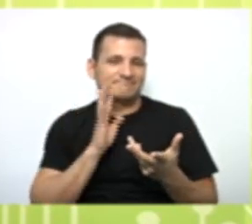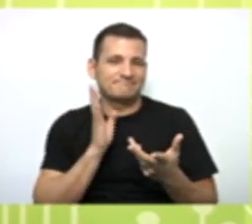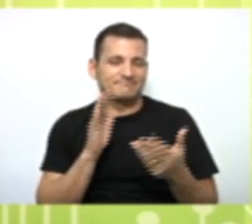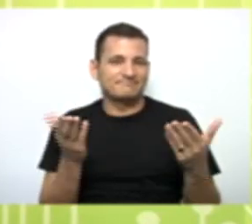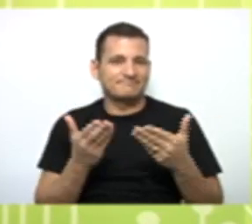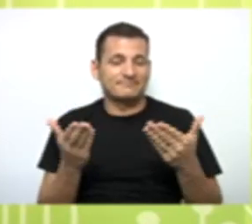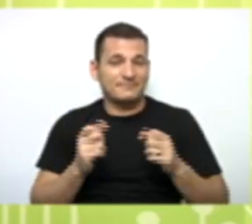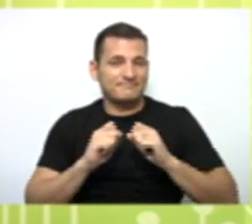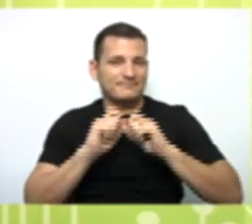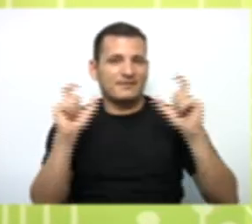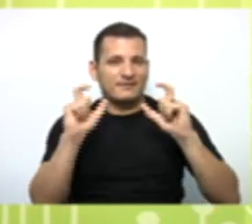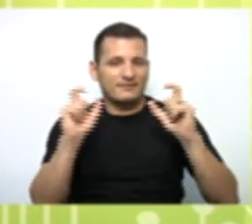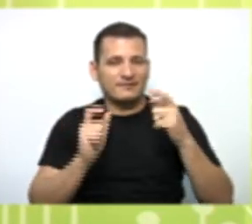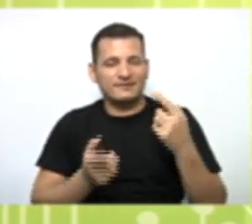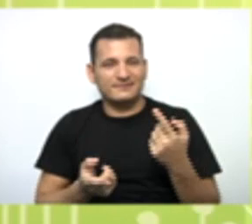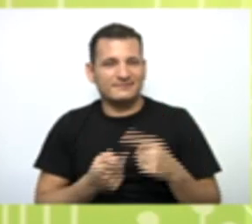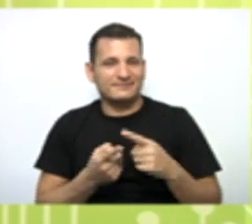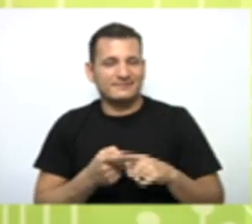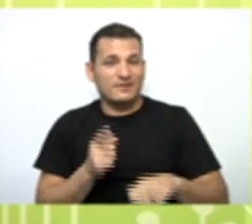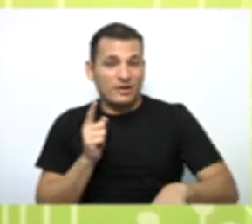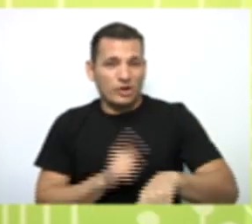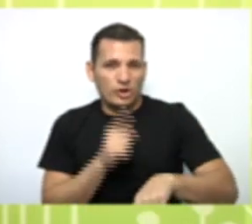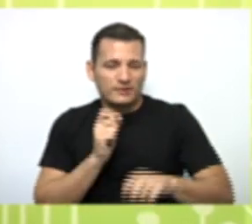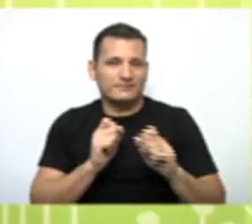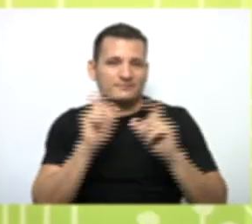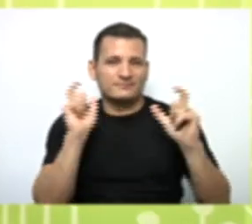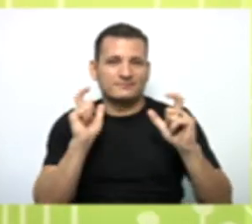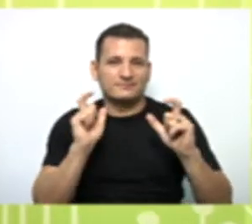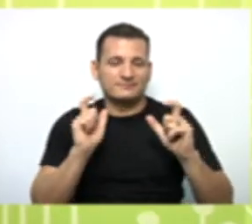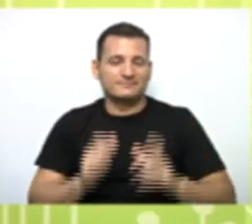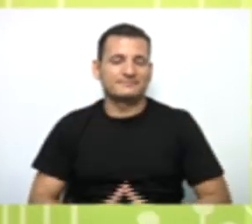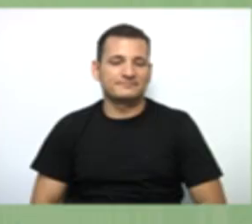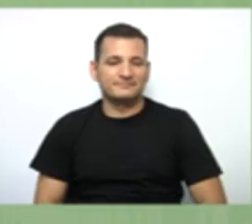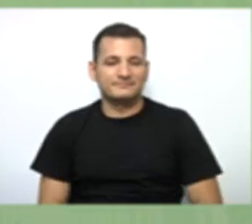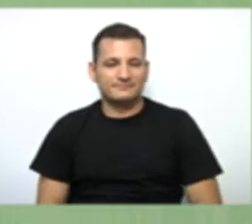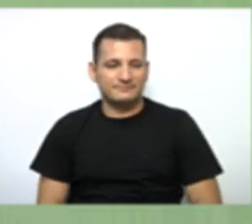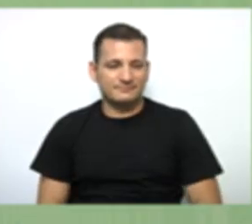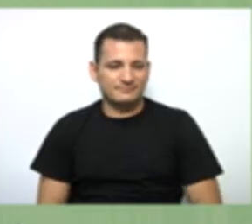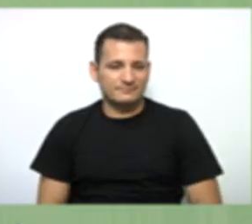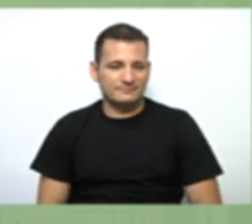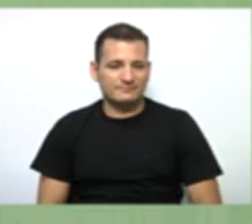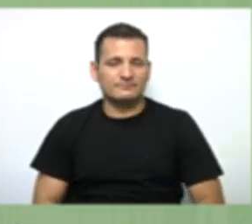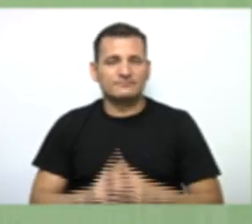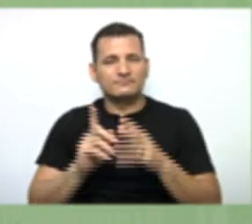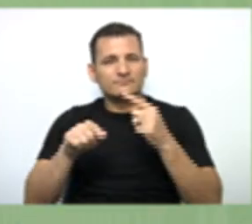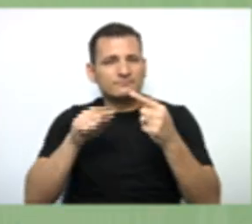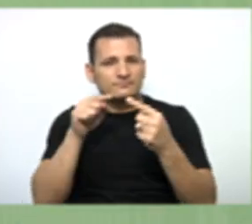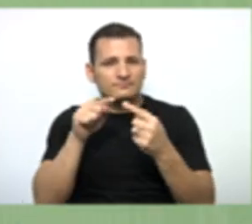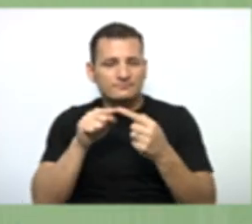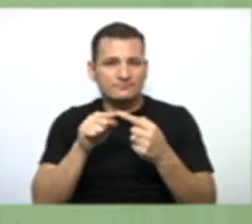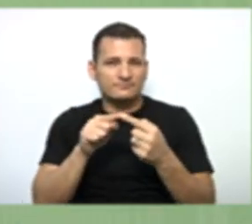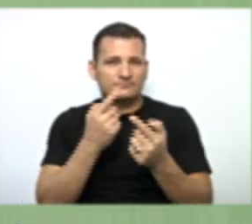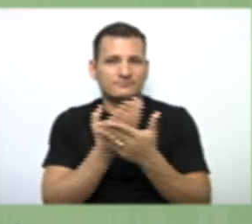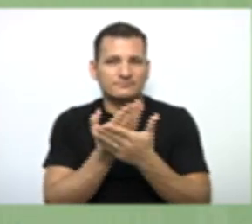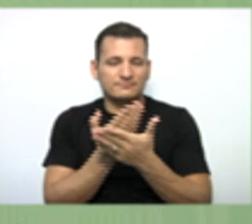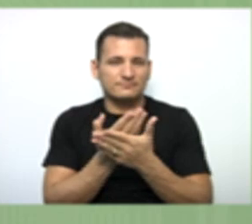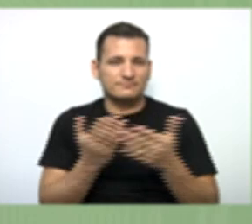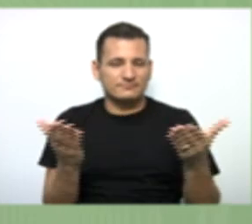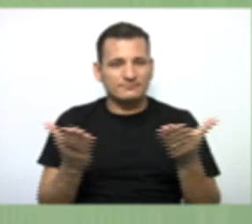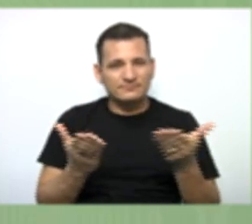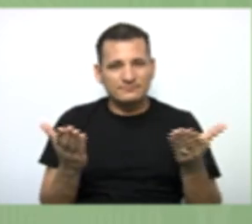Vamos acordar, o dia é hora de acordar hoje, então vamos lá. É o objetivo da nossa aula, né?